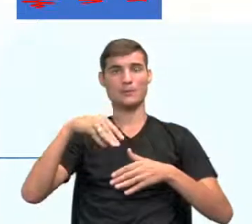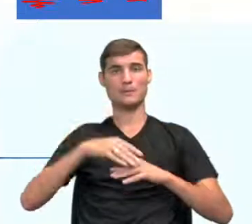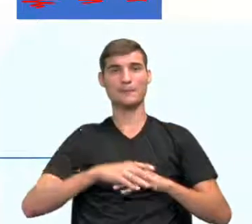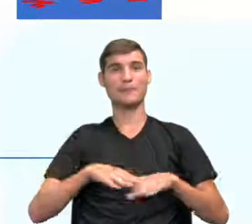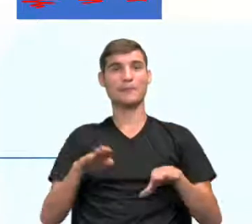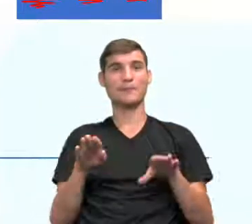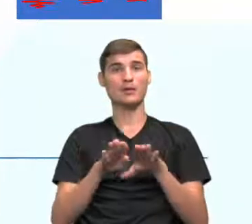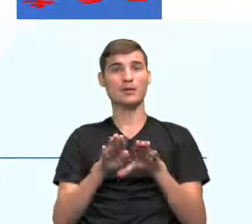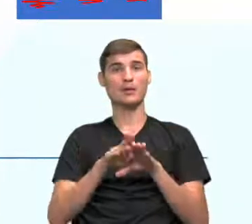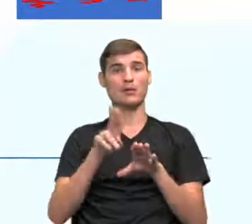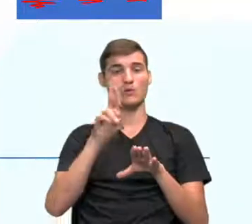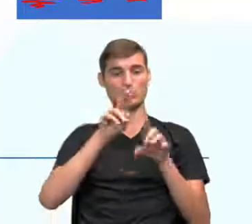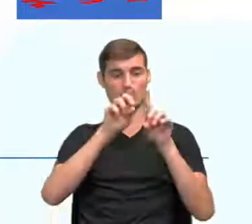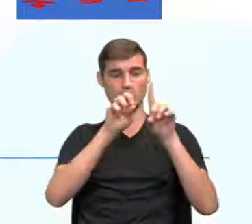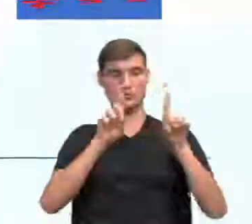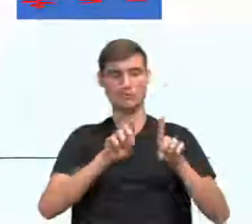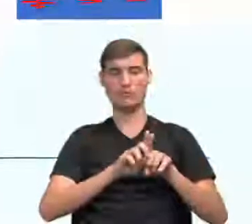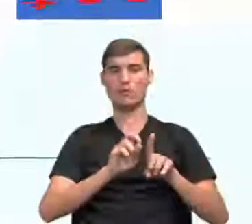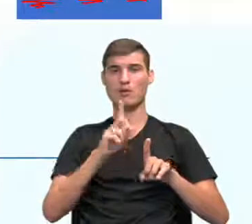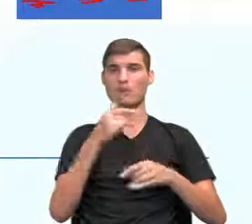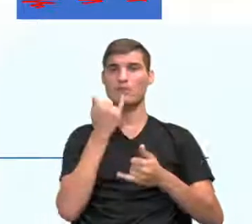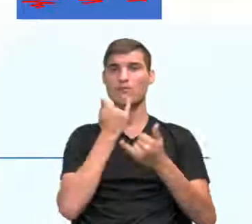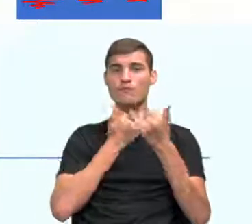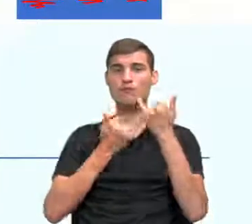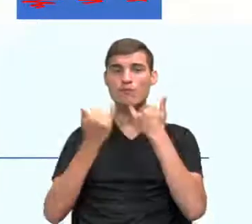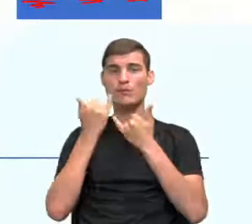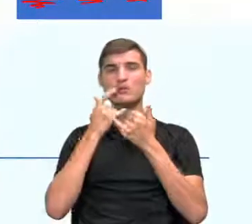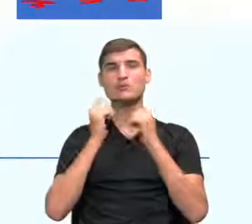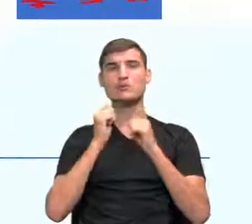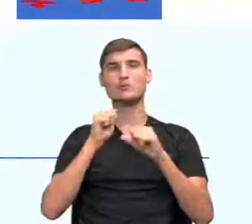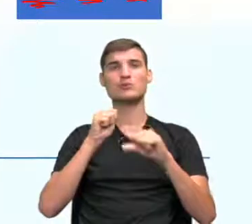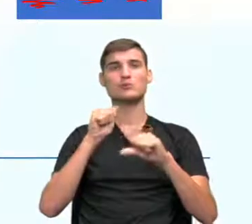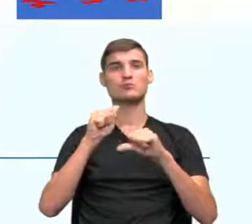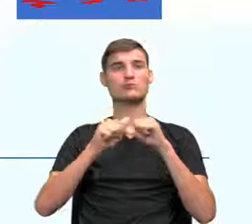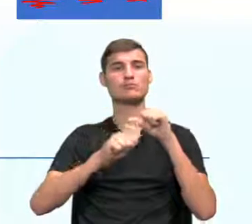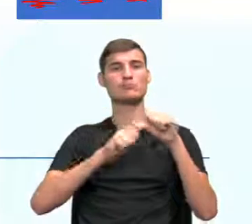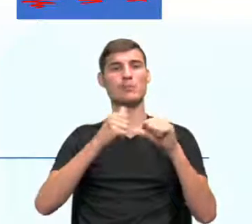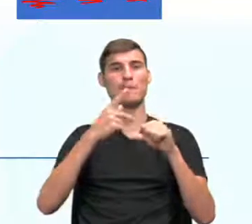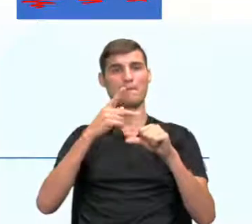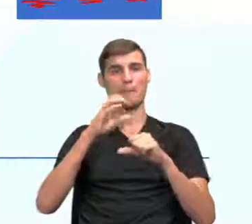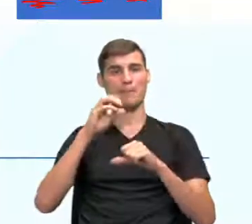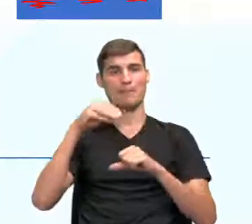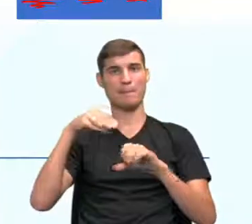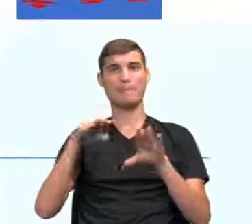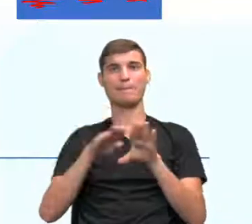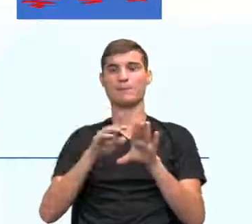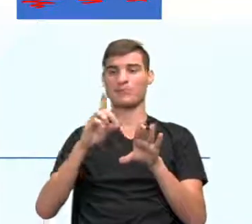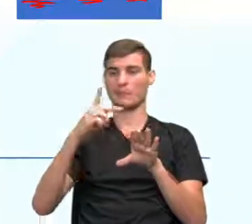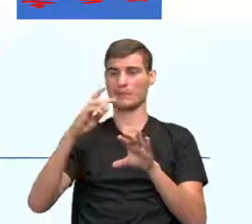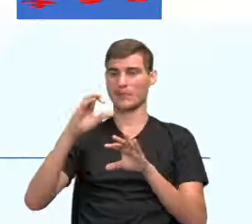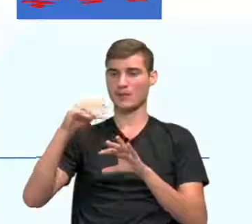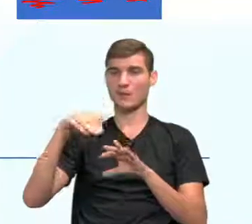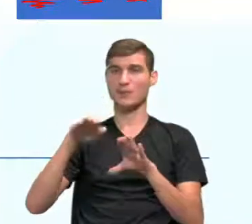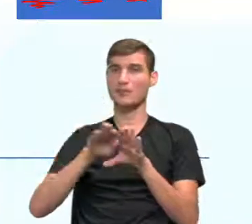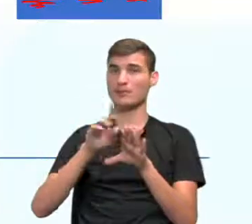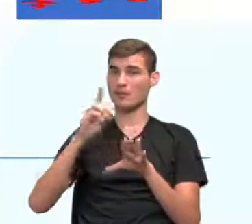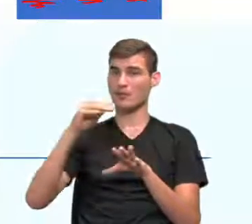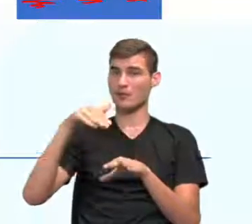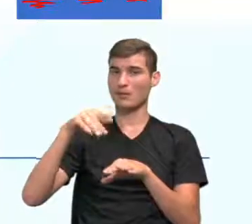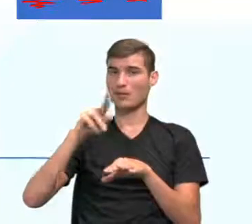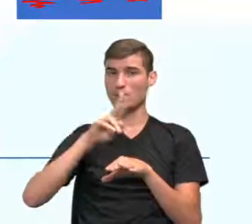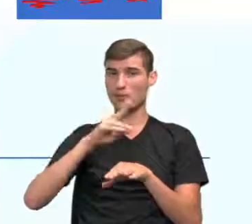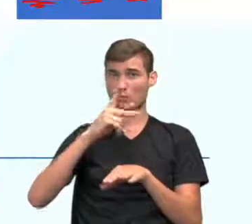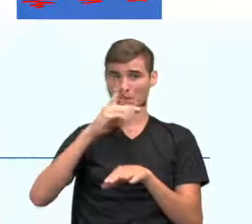tenho portadora digital e informação digital, eu tenho as modulações PCM, DPCM e DM. PCM é